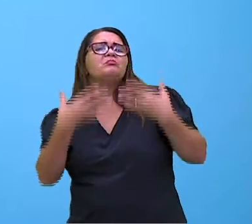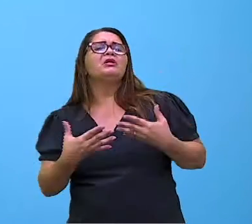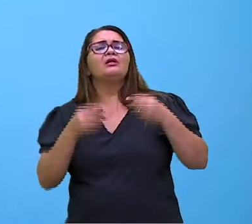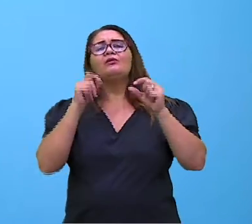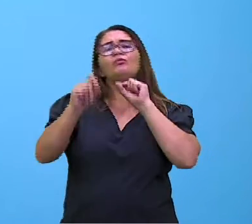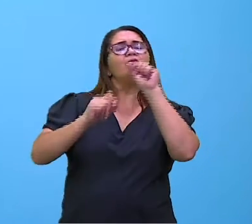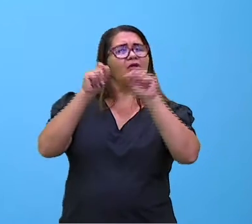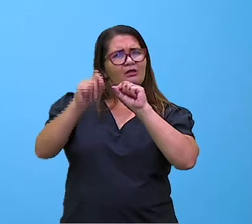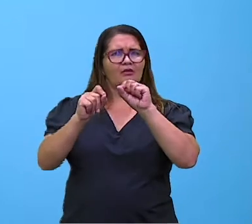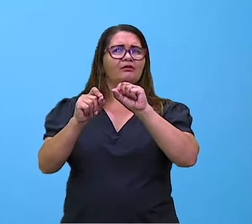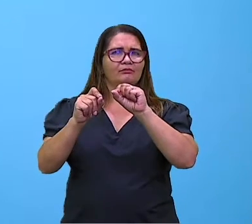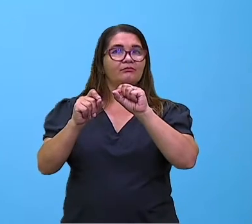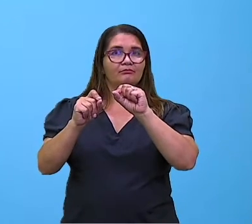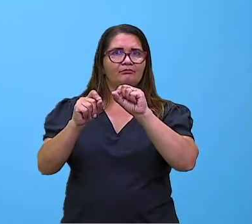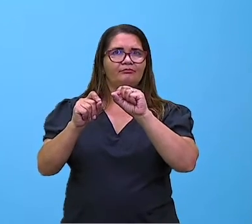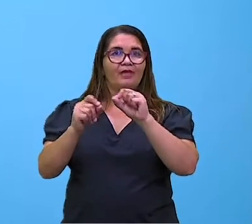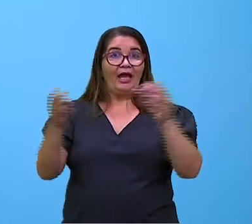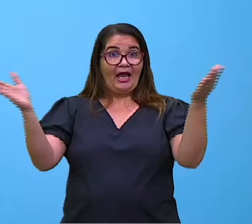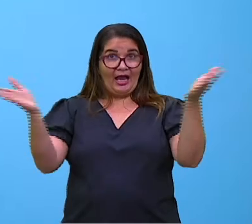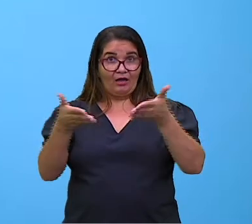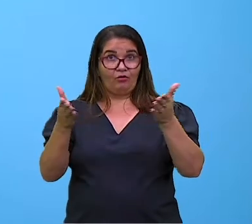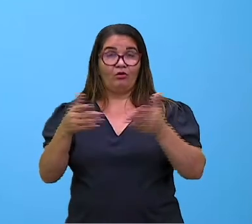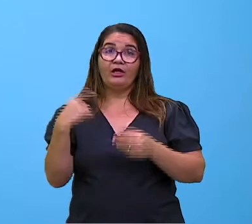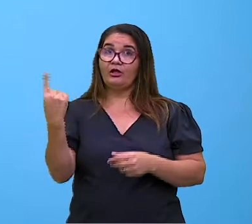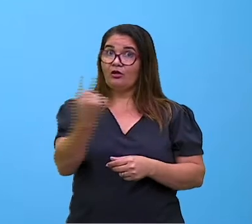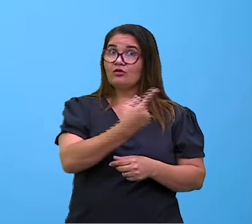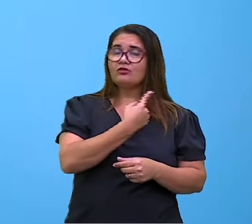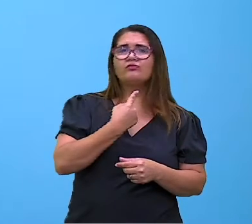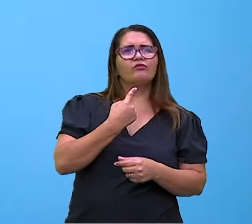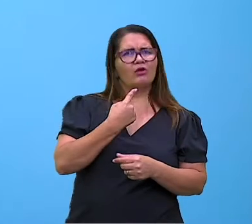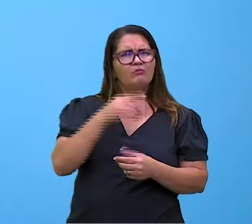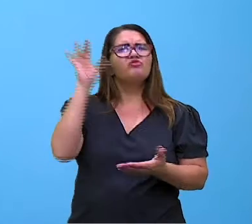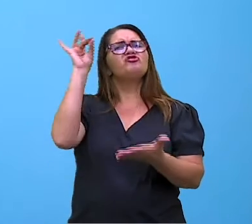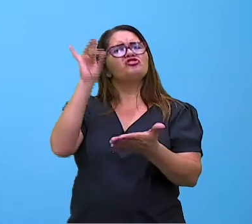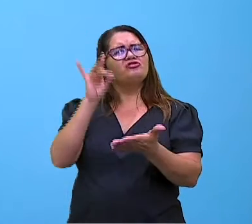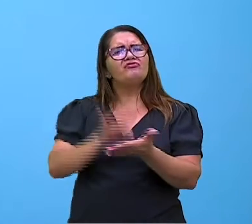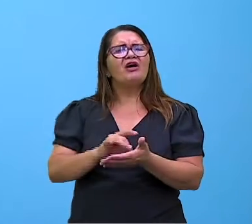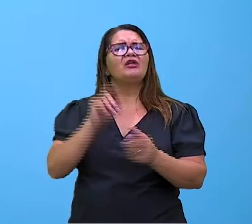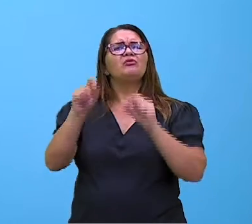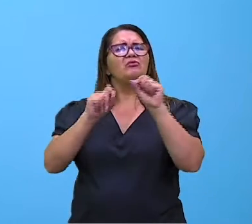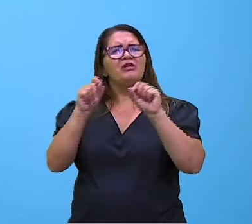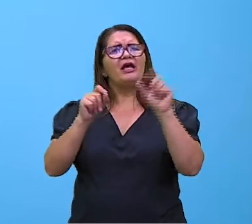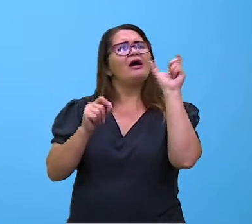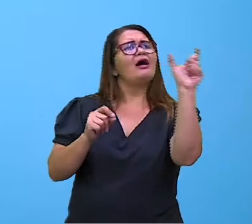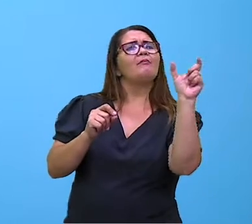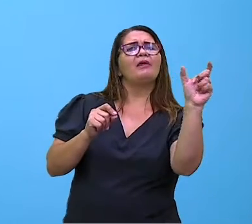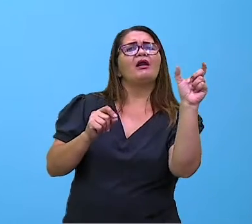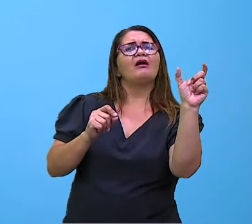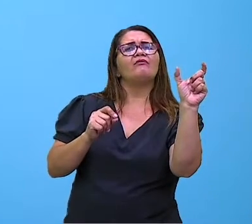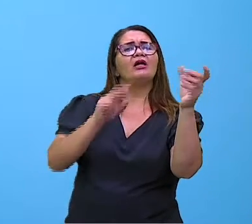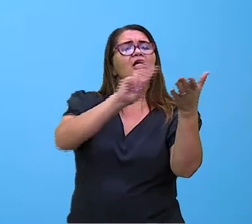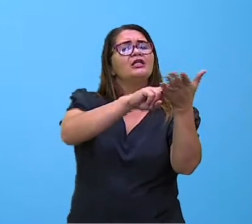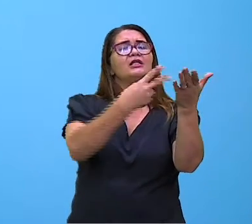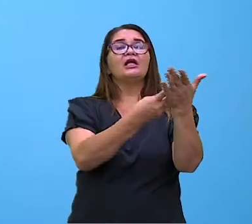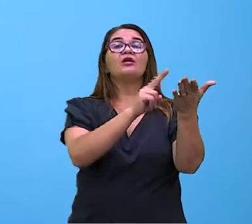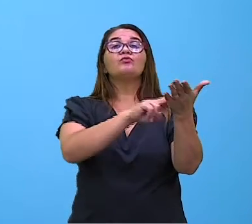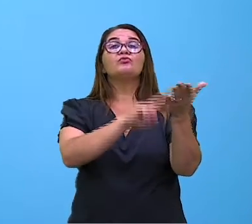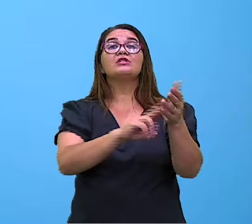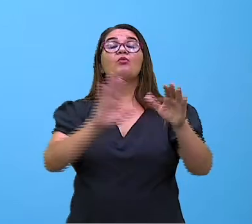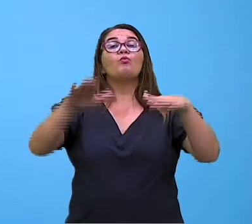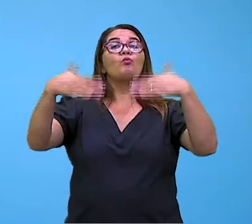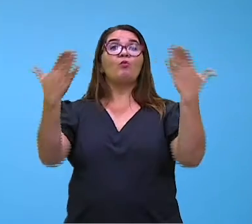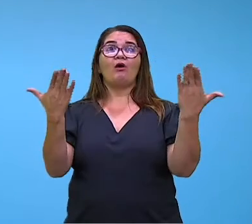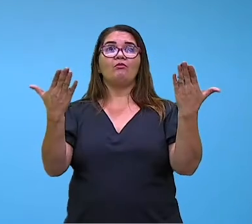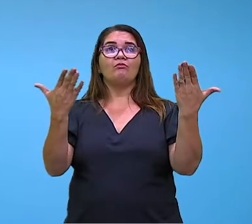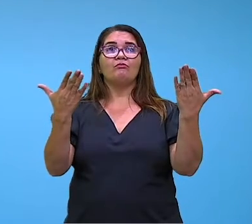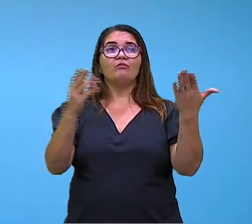complete. Então, nós vamos escolher agora o que de fato significa aquela palavra. Qual é a tradução daquelas palavras, ok?